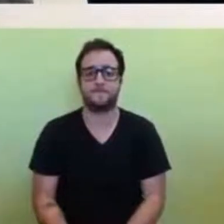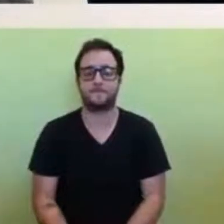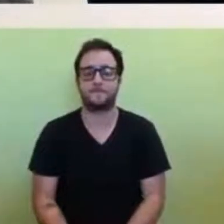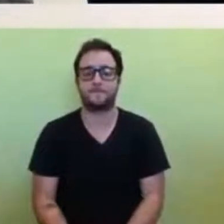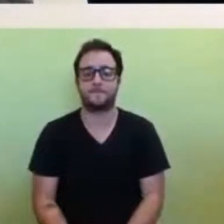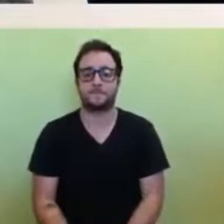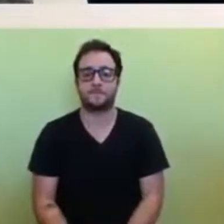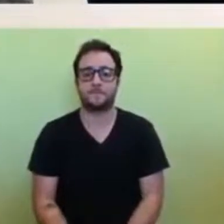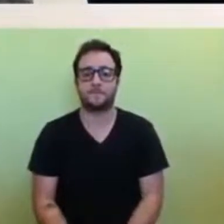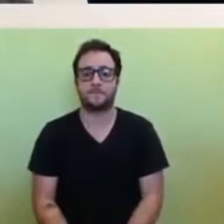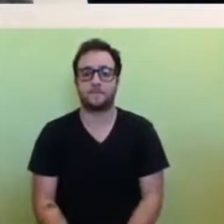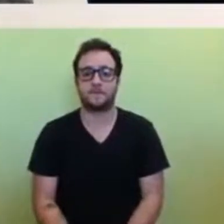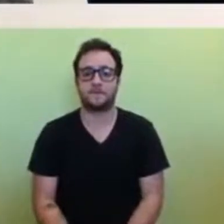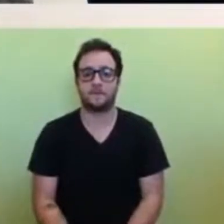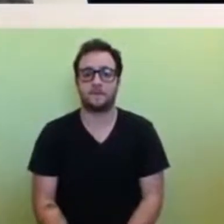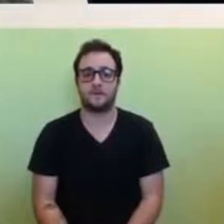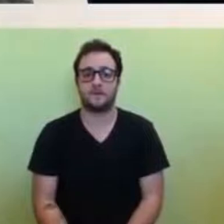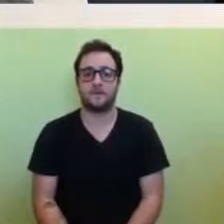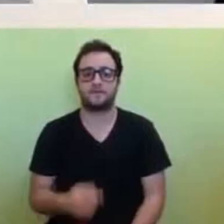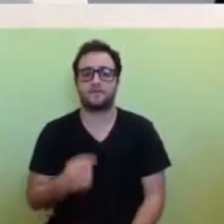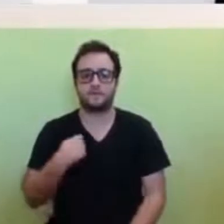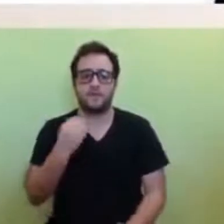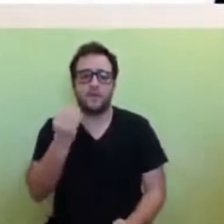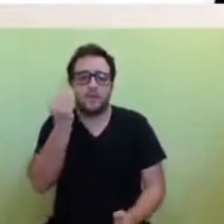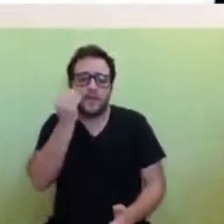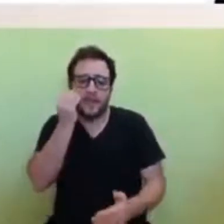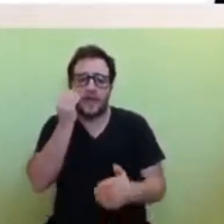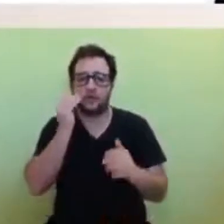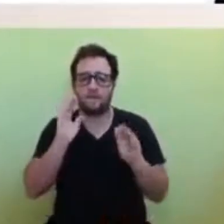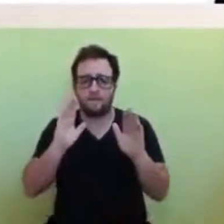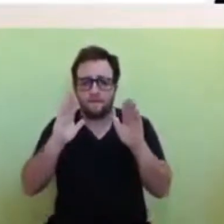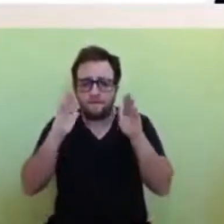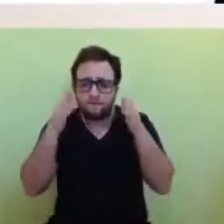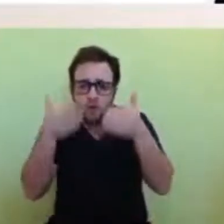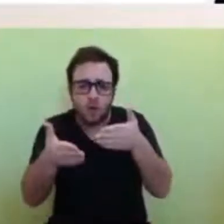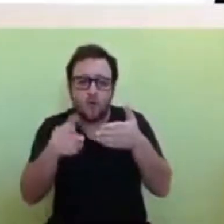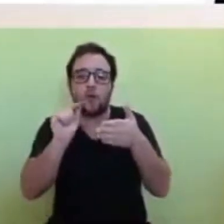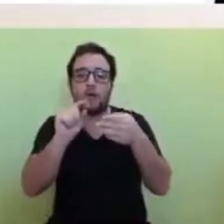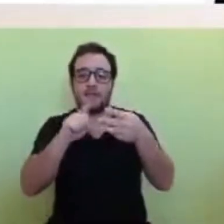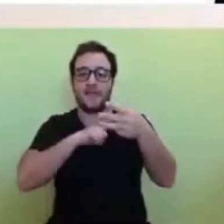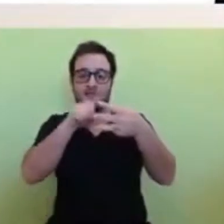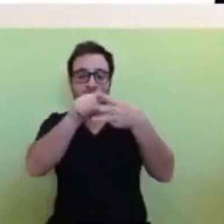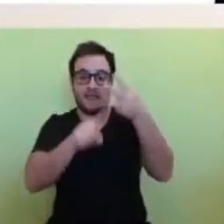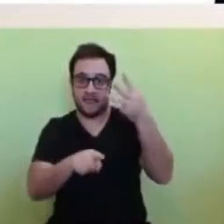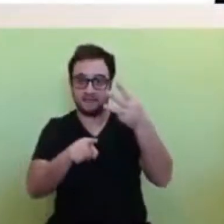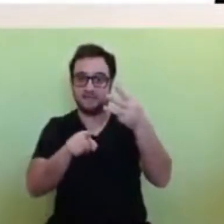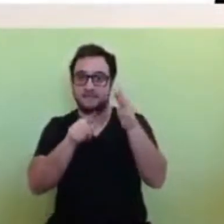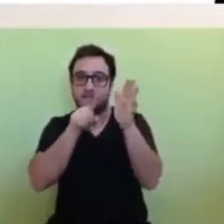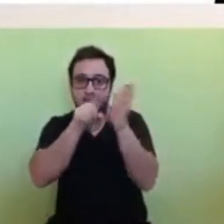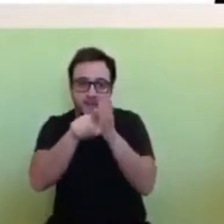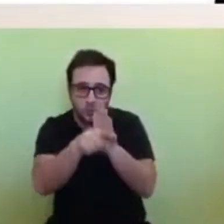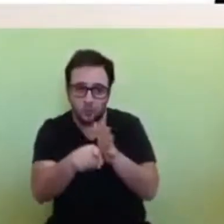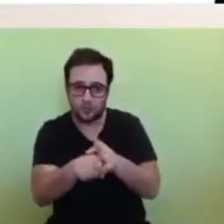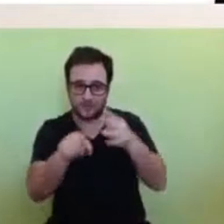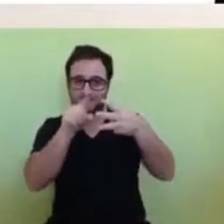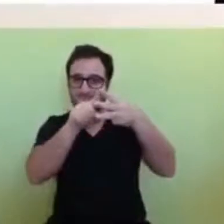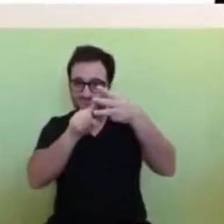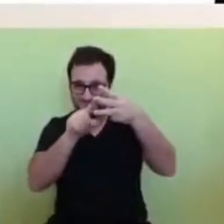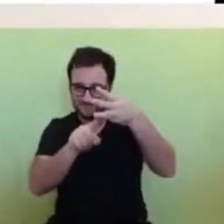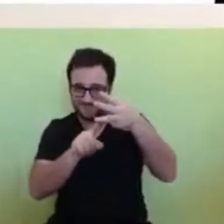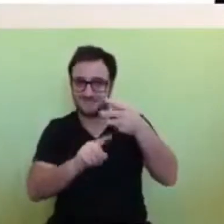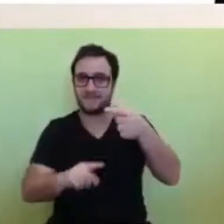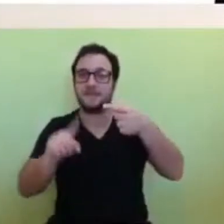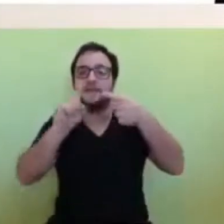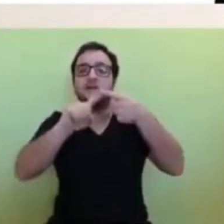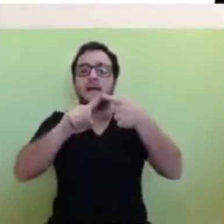Eu vou me concentrar em tentar responder essas três perguntas. Será que a Libras é uma língua ágrafa?